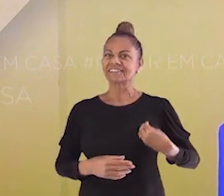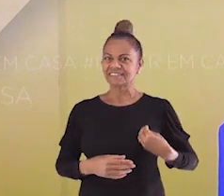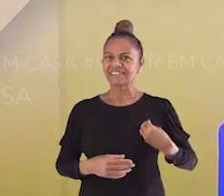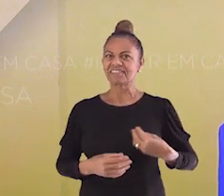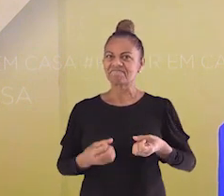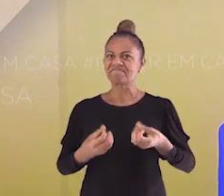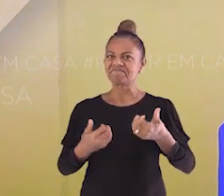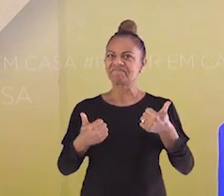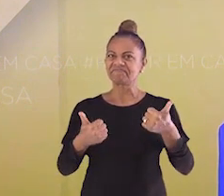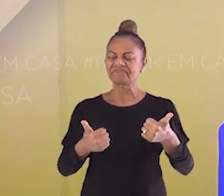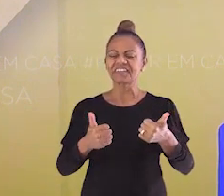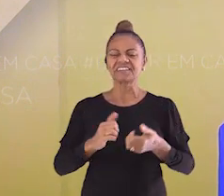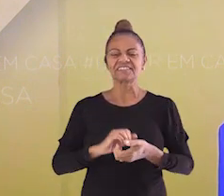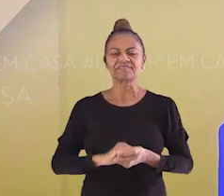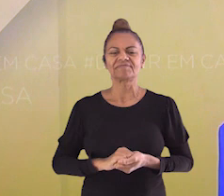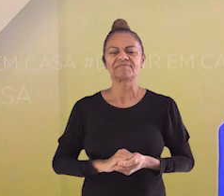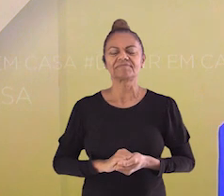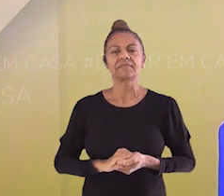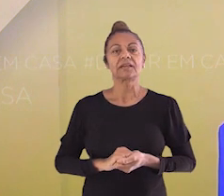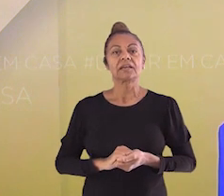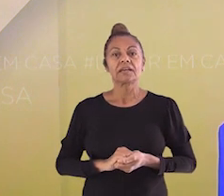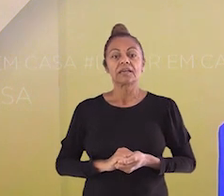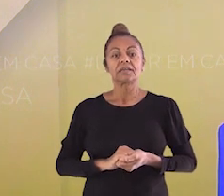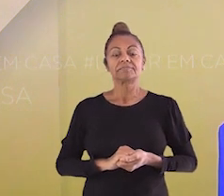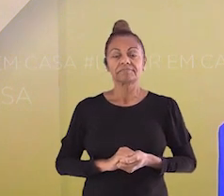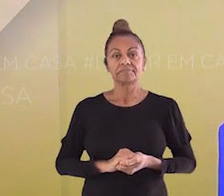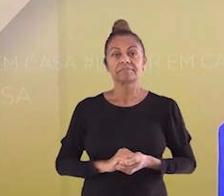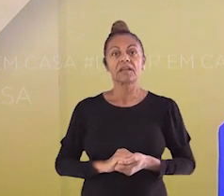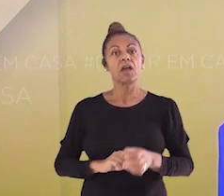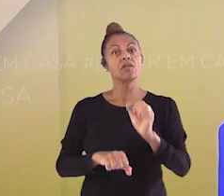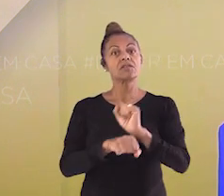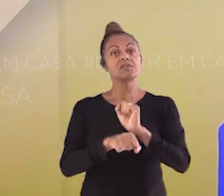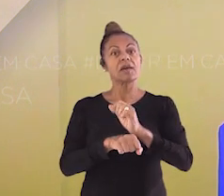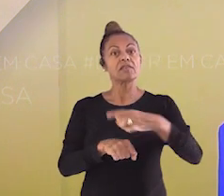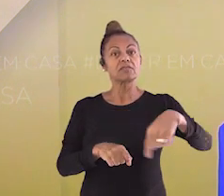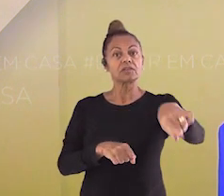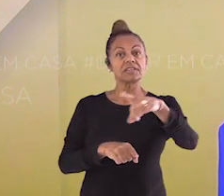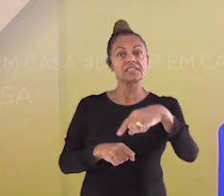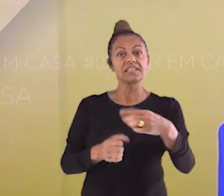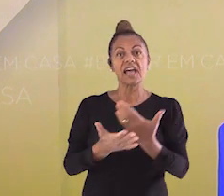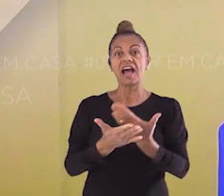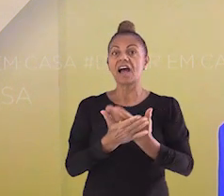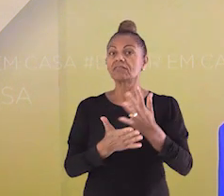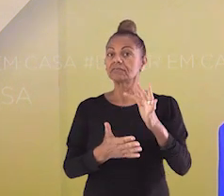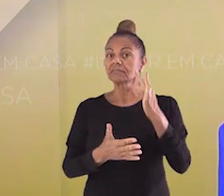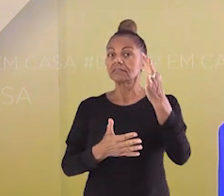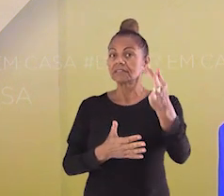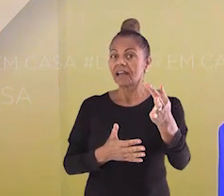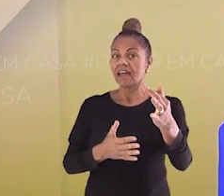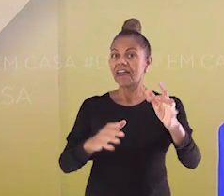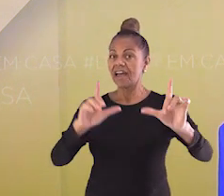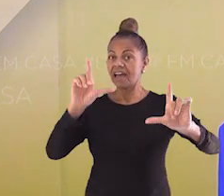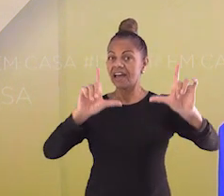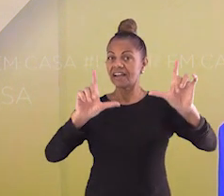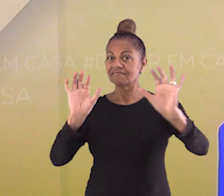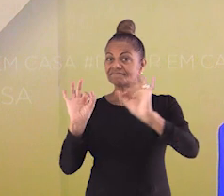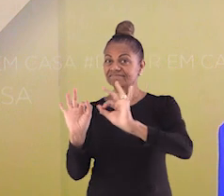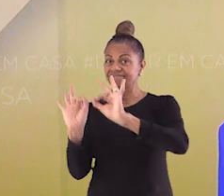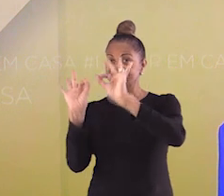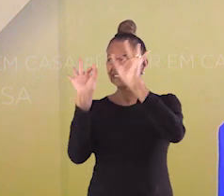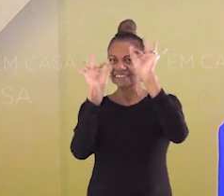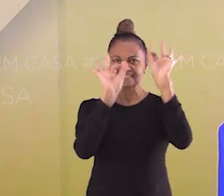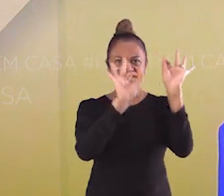esqueçam de registrar a presença de vocês, que QR Code está aqui na tela. E eu espero vocês na próxima aula também. Fiquem de olho na nossa